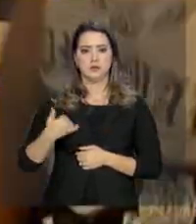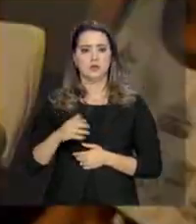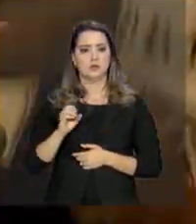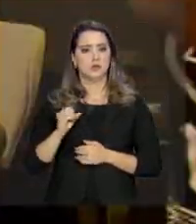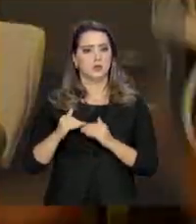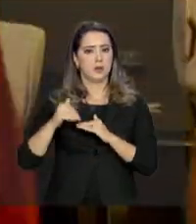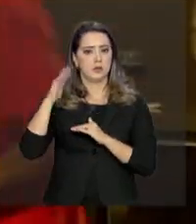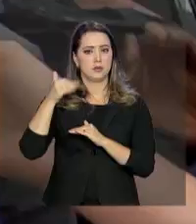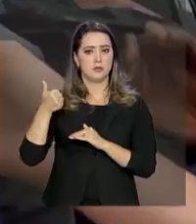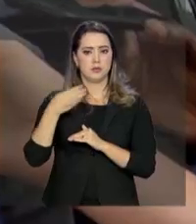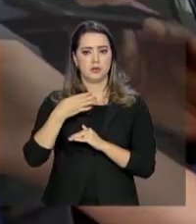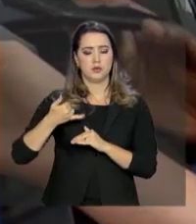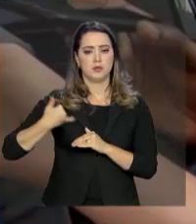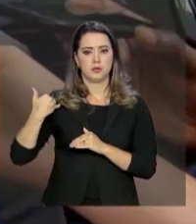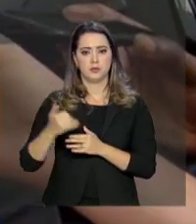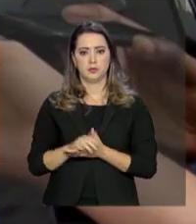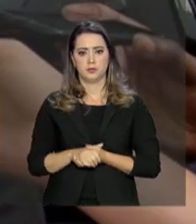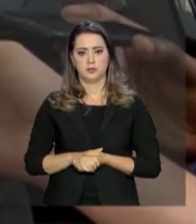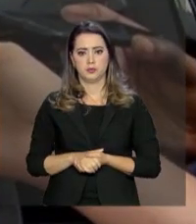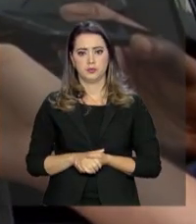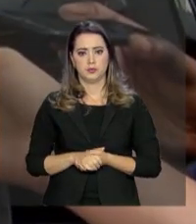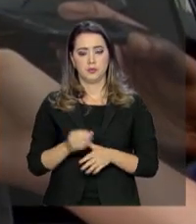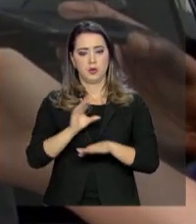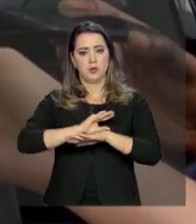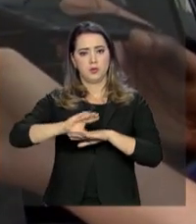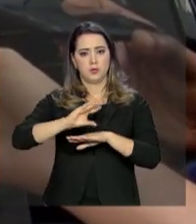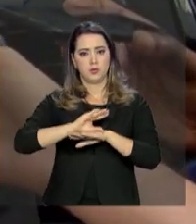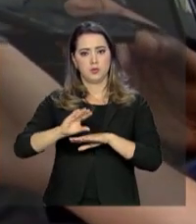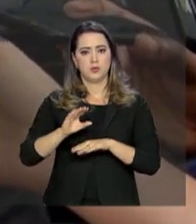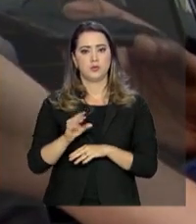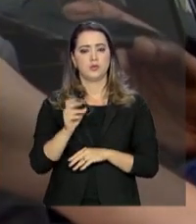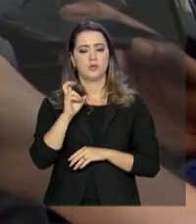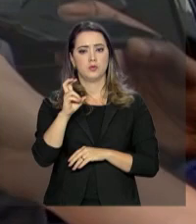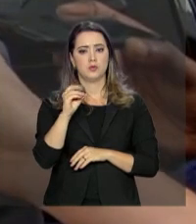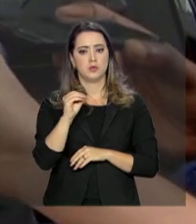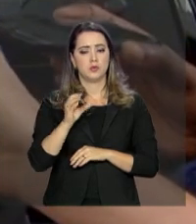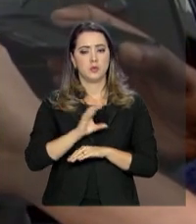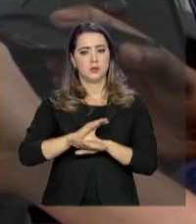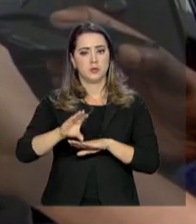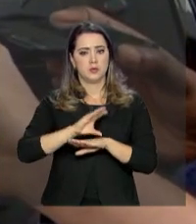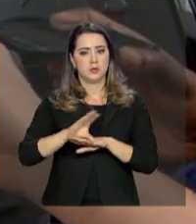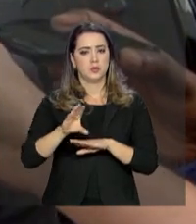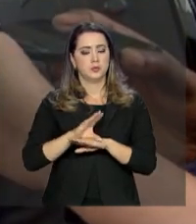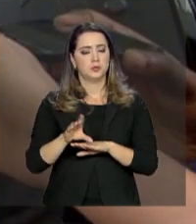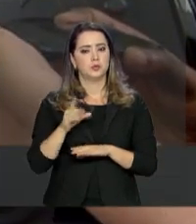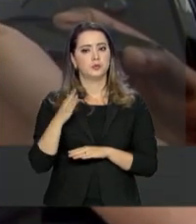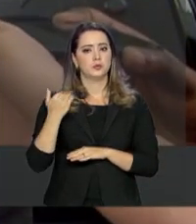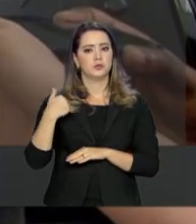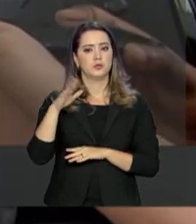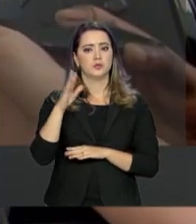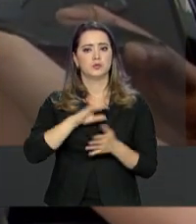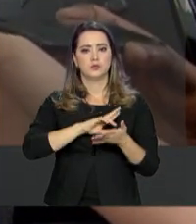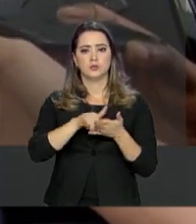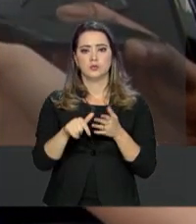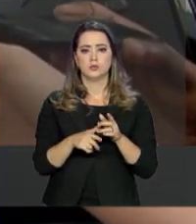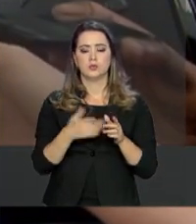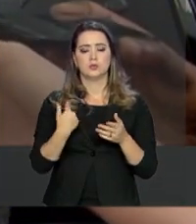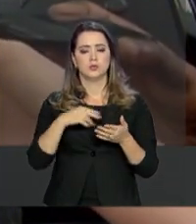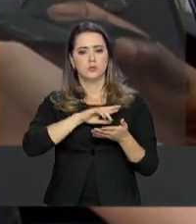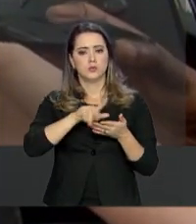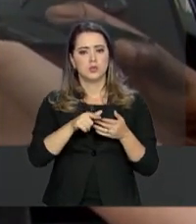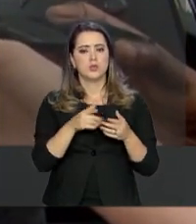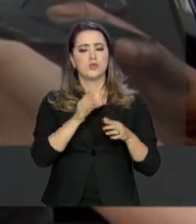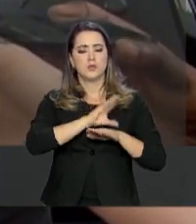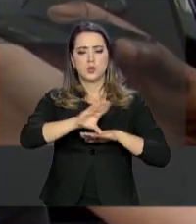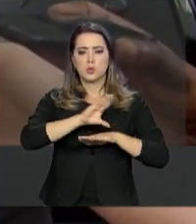idade ou mais. Os cursos, são 50 cursos, cobrindo, portanto, um vasto espectro aí